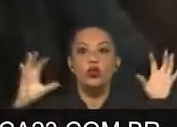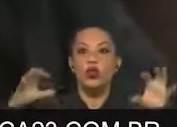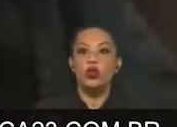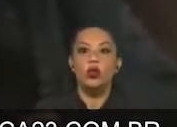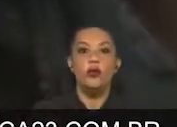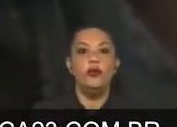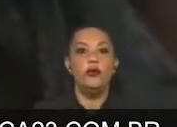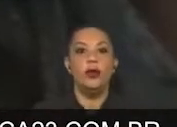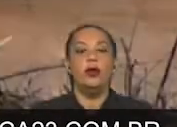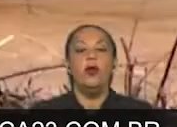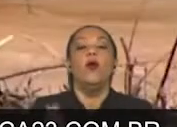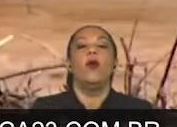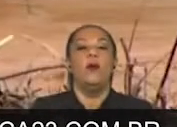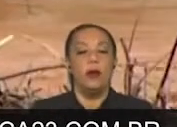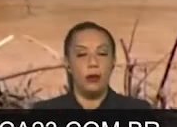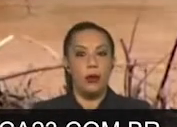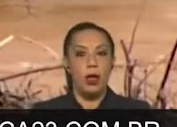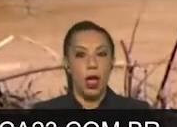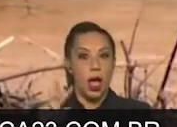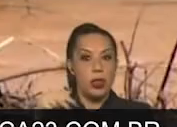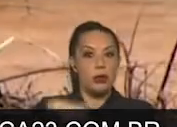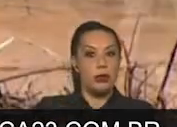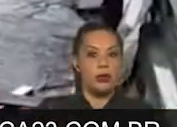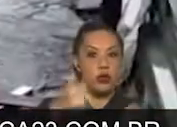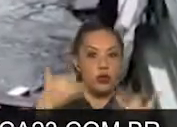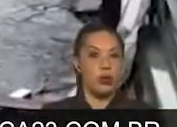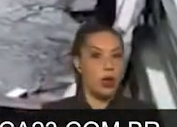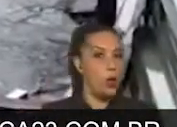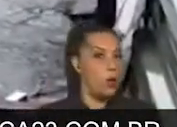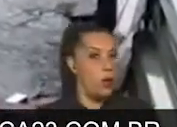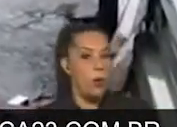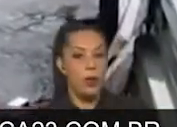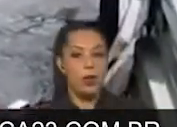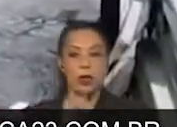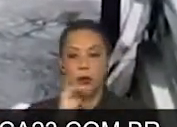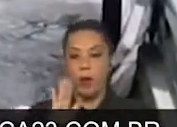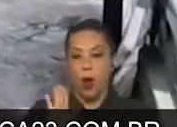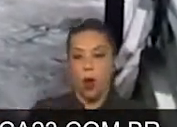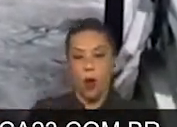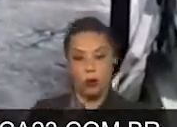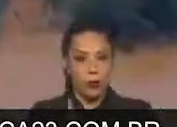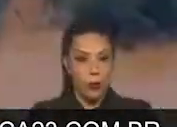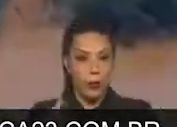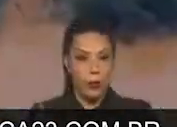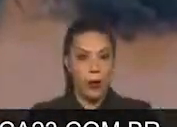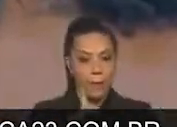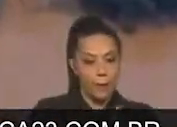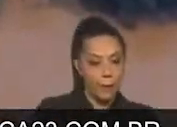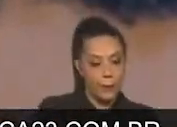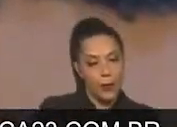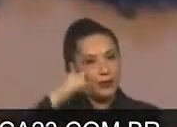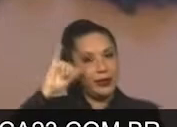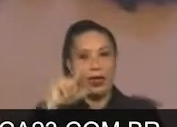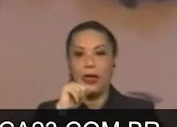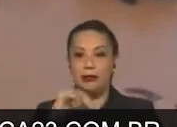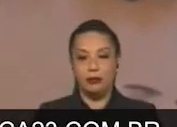pouco que seja, já enche. A Defesa Civil Nacional recomenda algumas medidas que a população deve tomar para evitar alagamentos